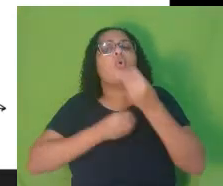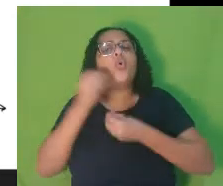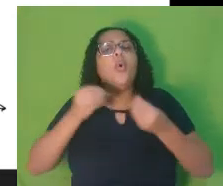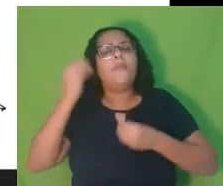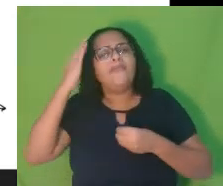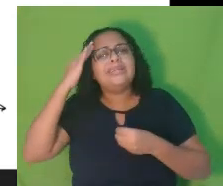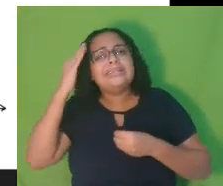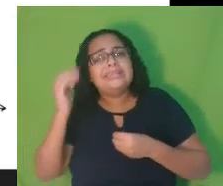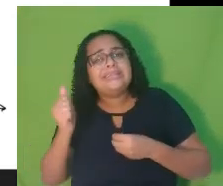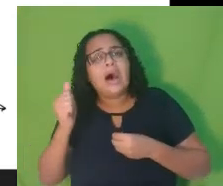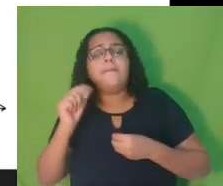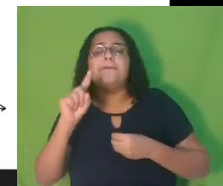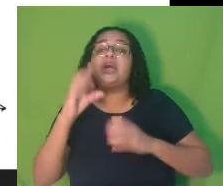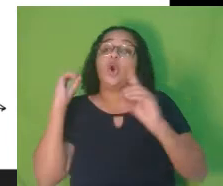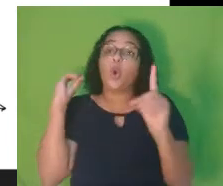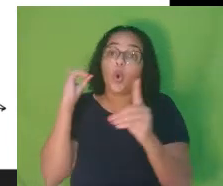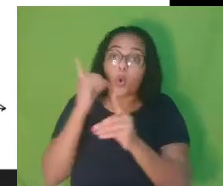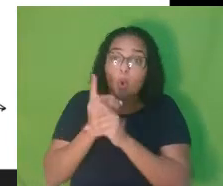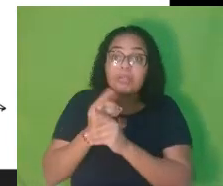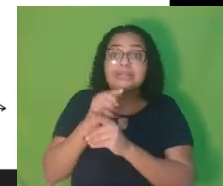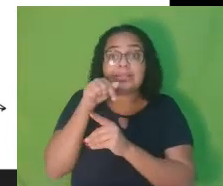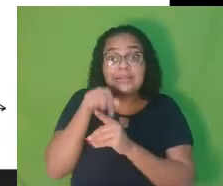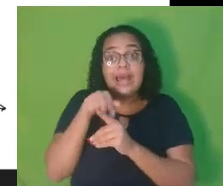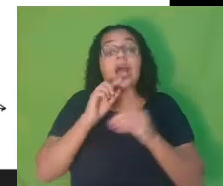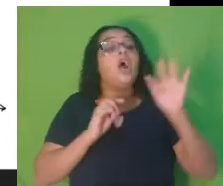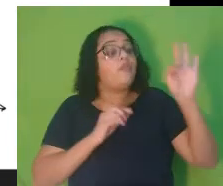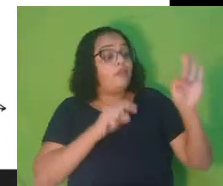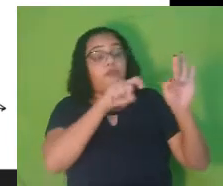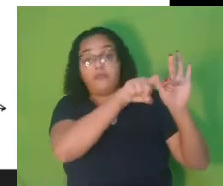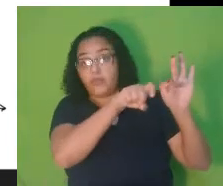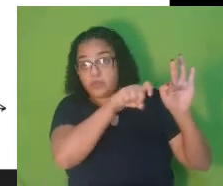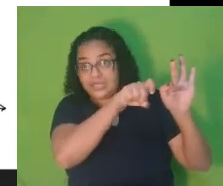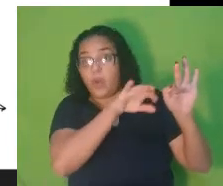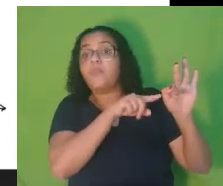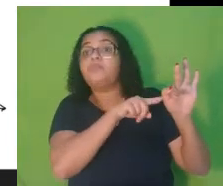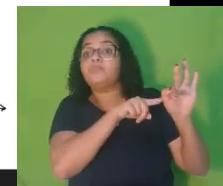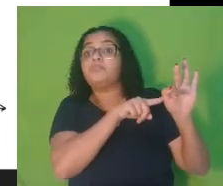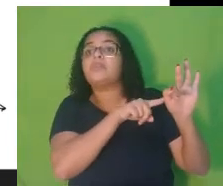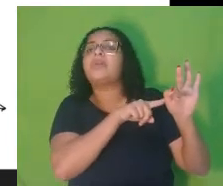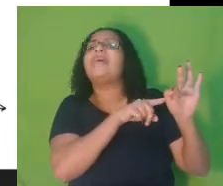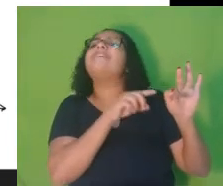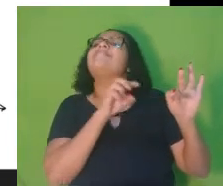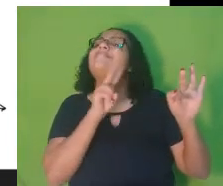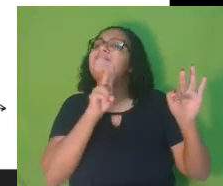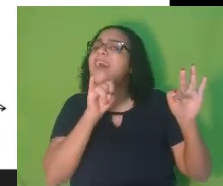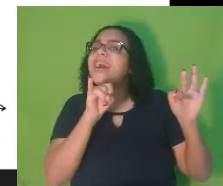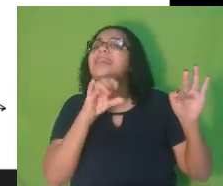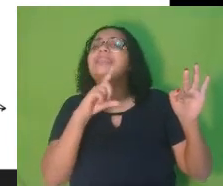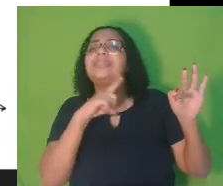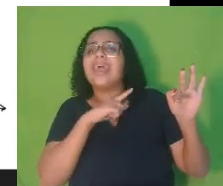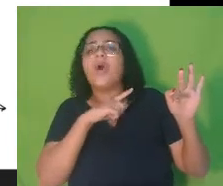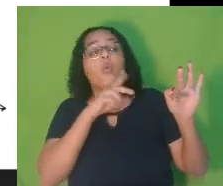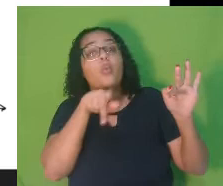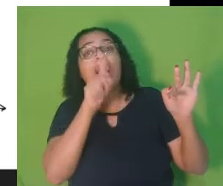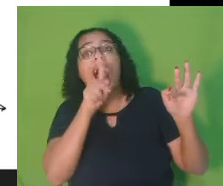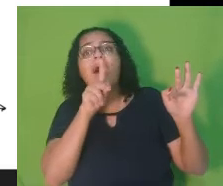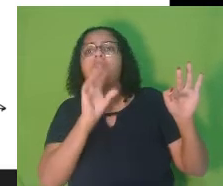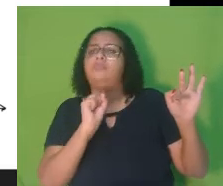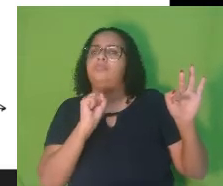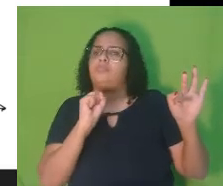Como é que a gente faz para descobrir se a função em algum momento assume esse valor